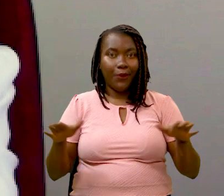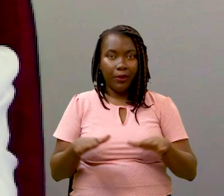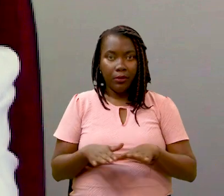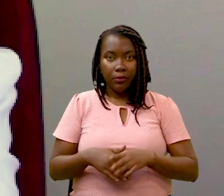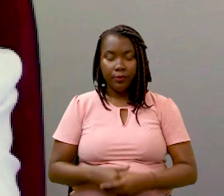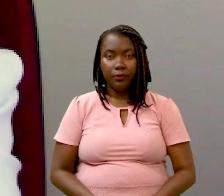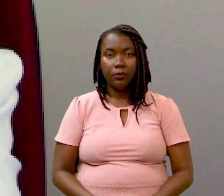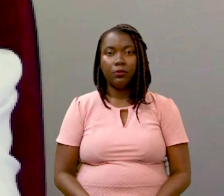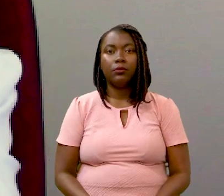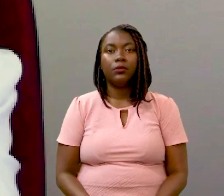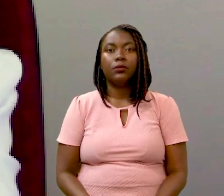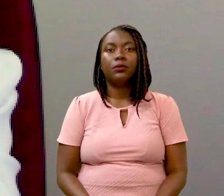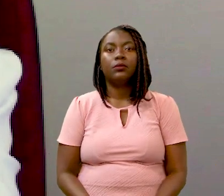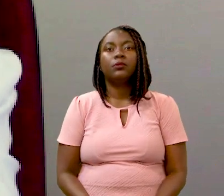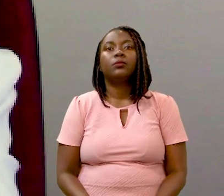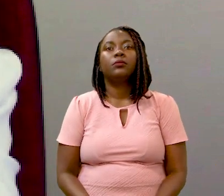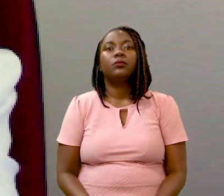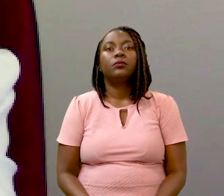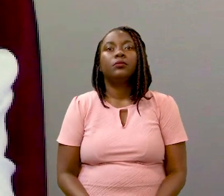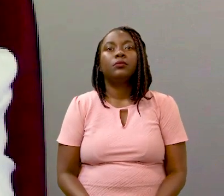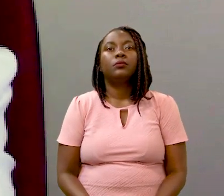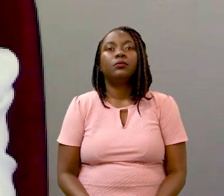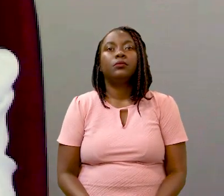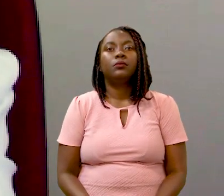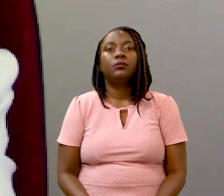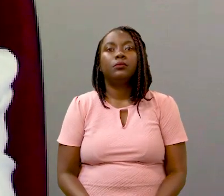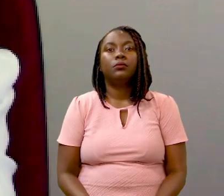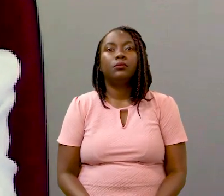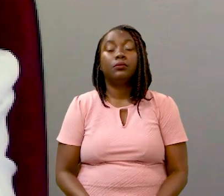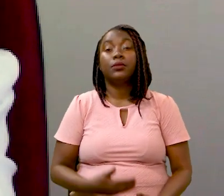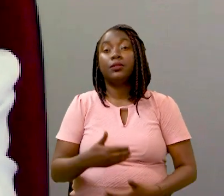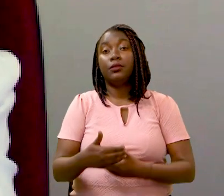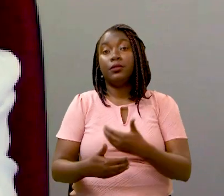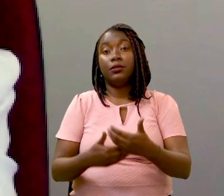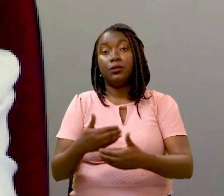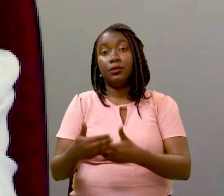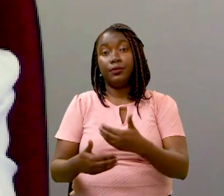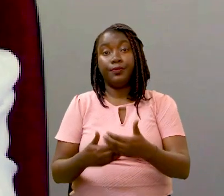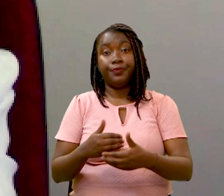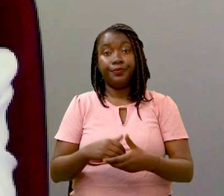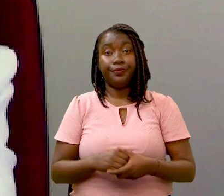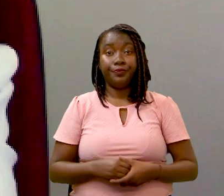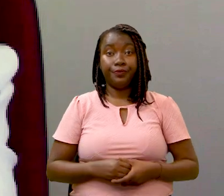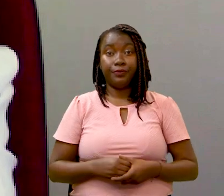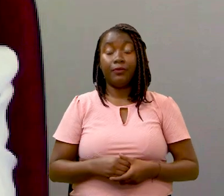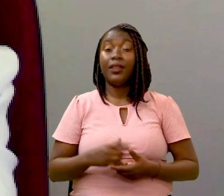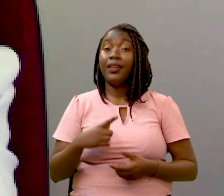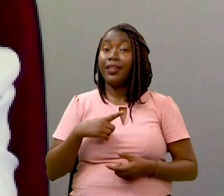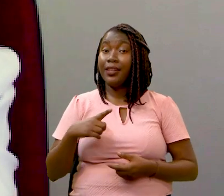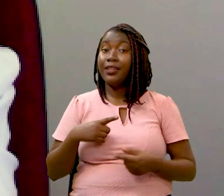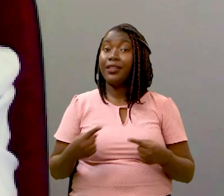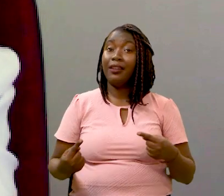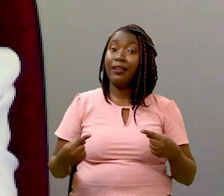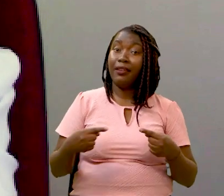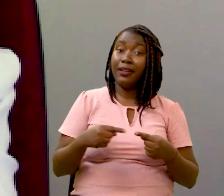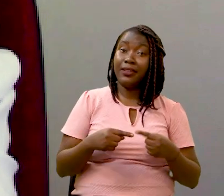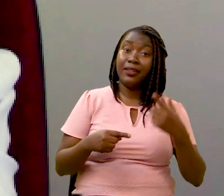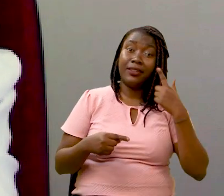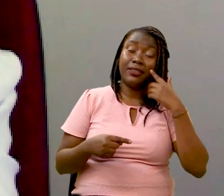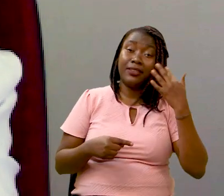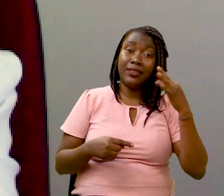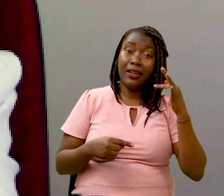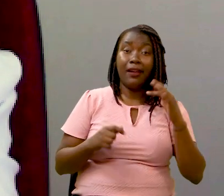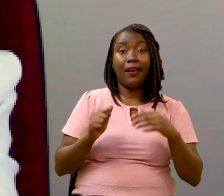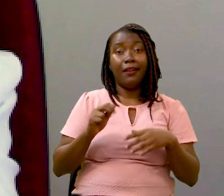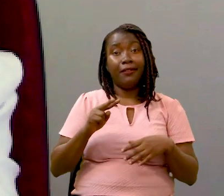toda, hoje se fuma menos no Brasil, deve ser também um fator que desencadeia a crise. Existe uma